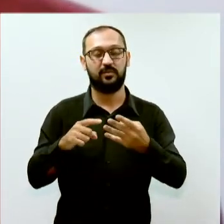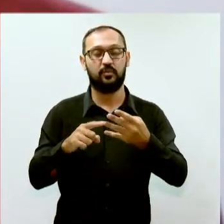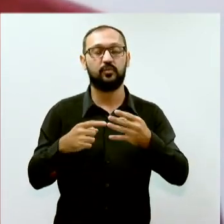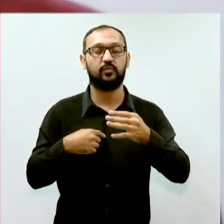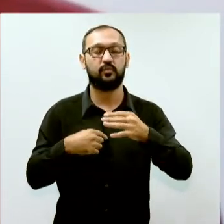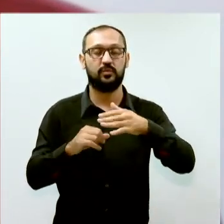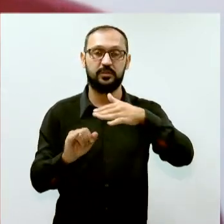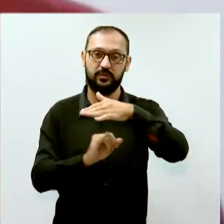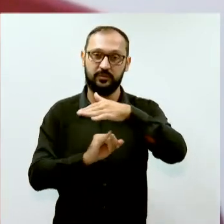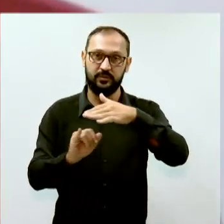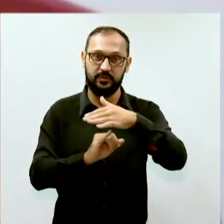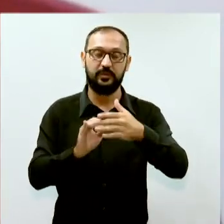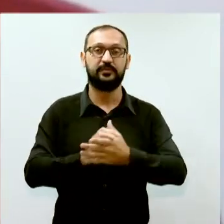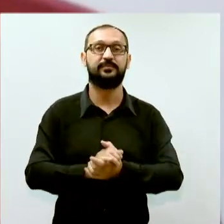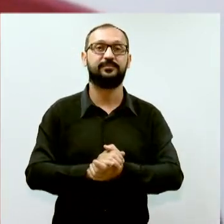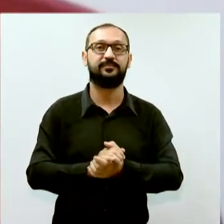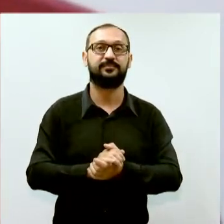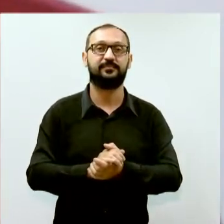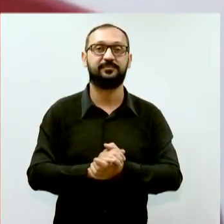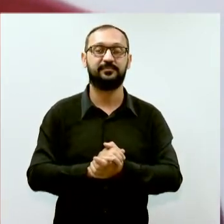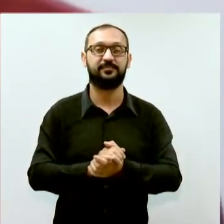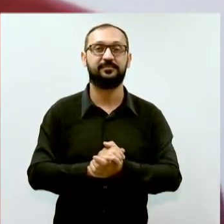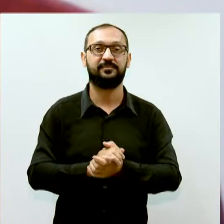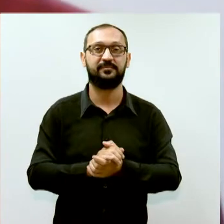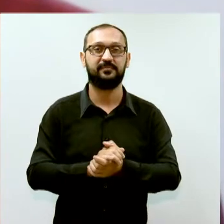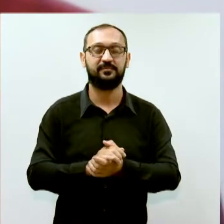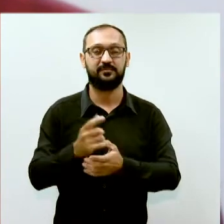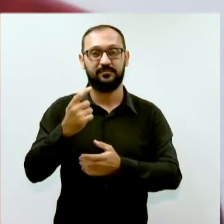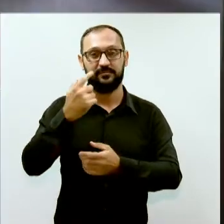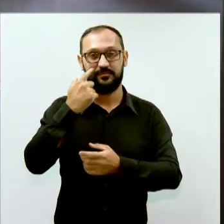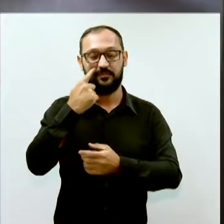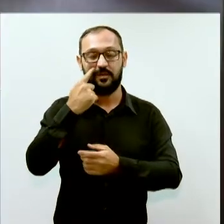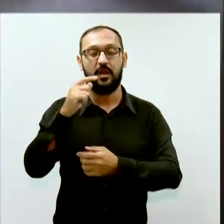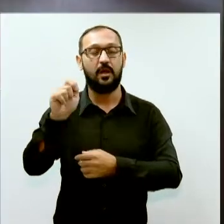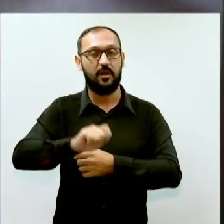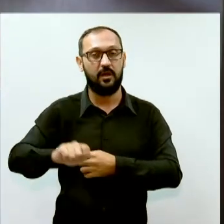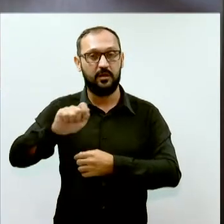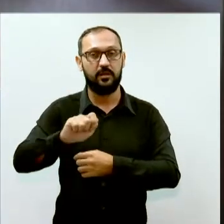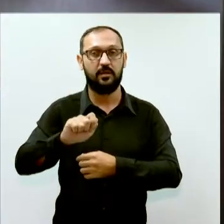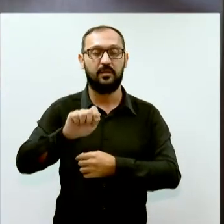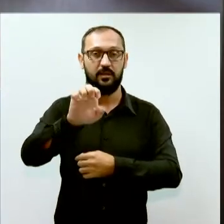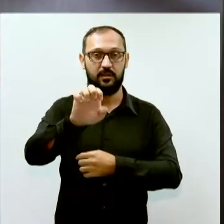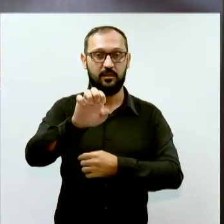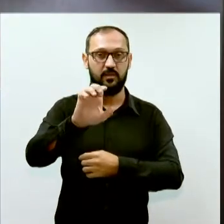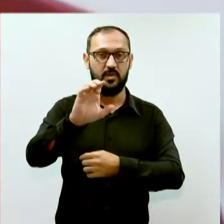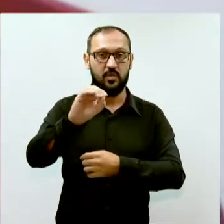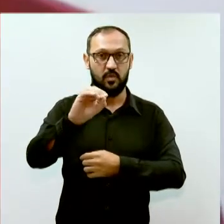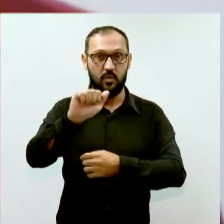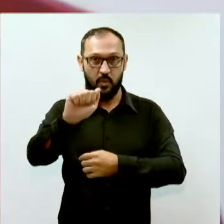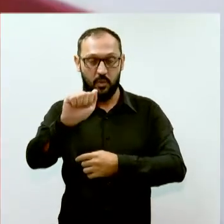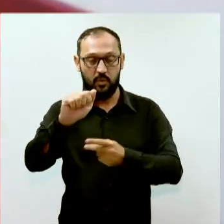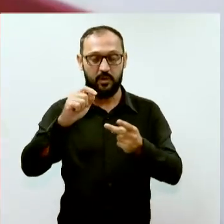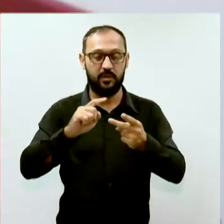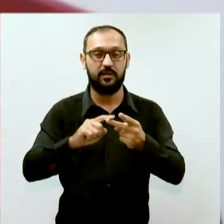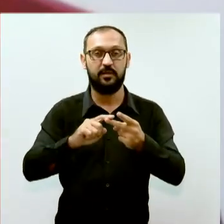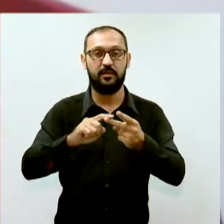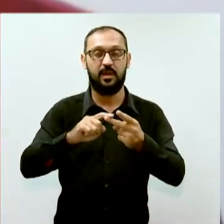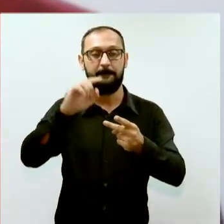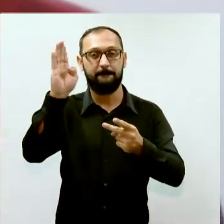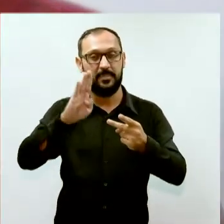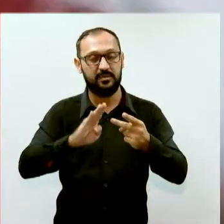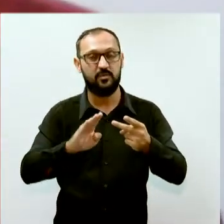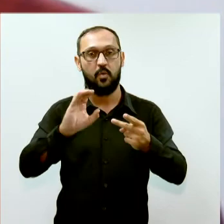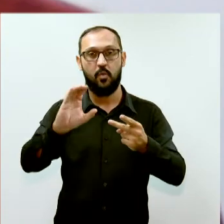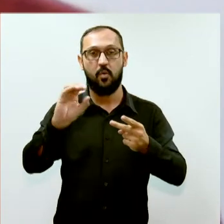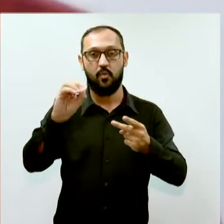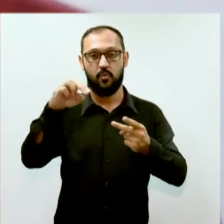instituições, outras duas instituições, a Organização da Sociedade Civil ECOA e a Brasil Foundation,